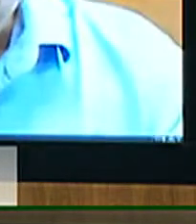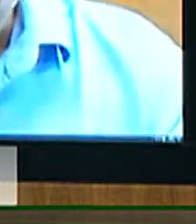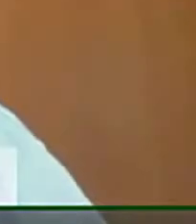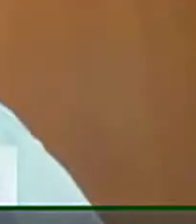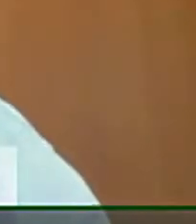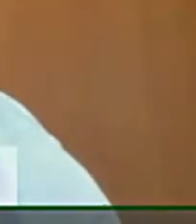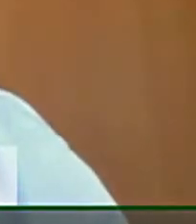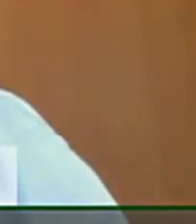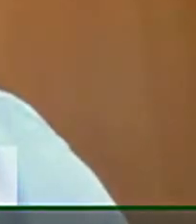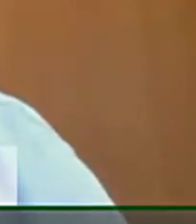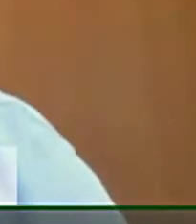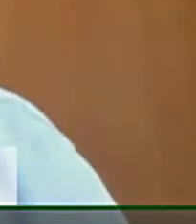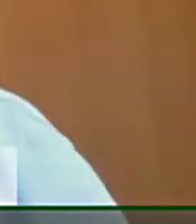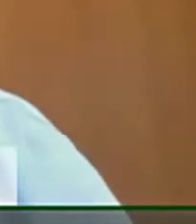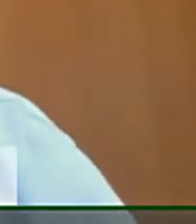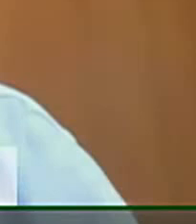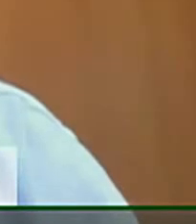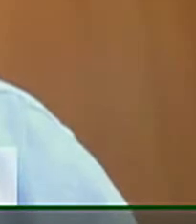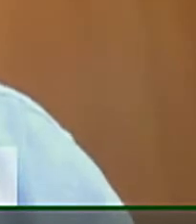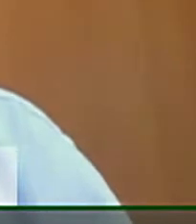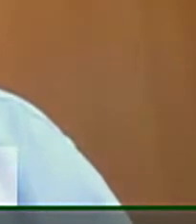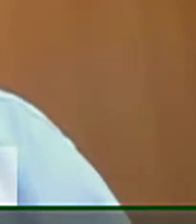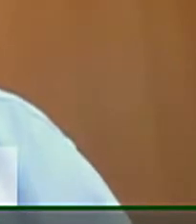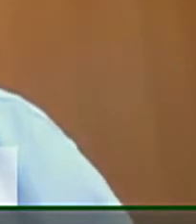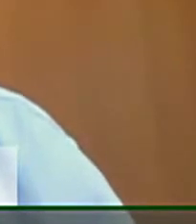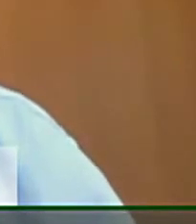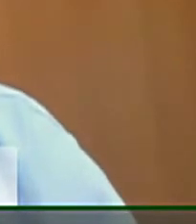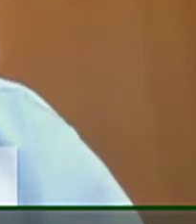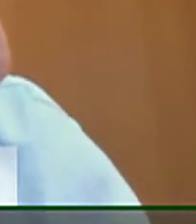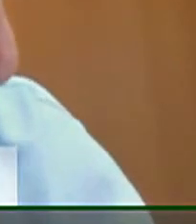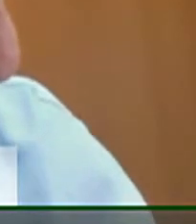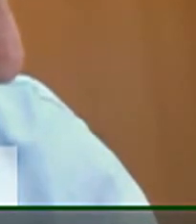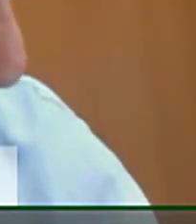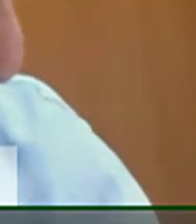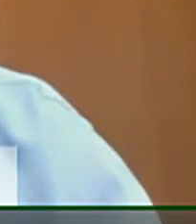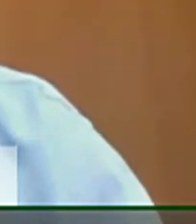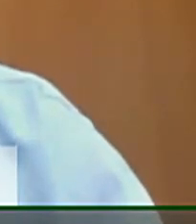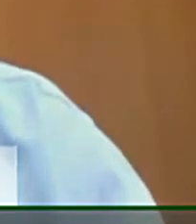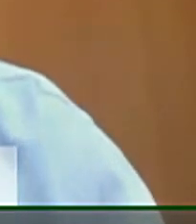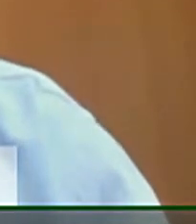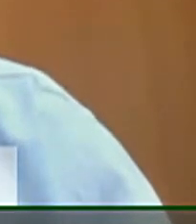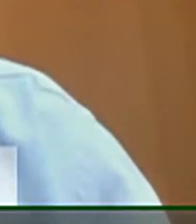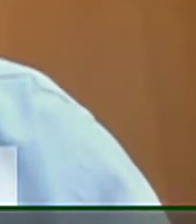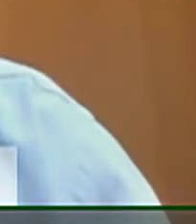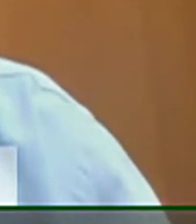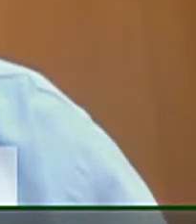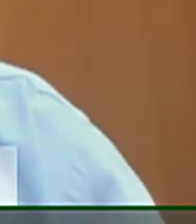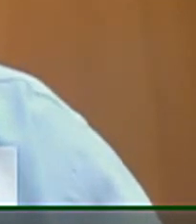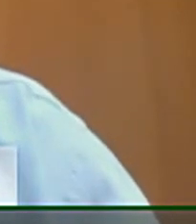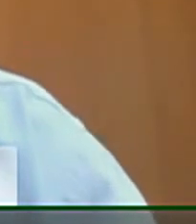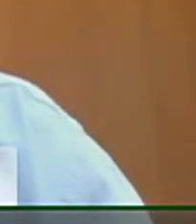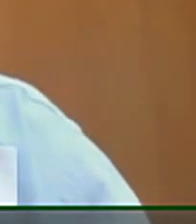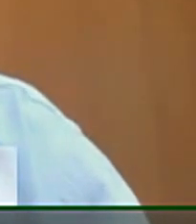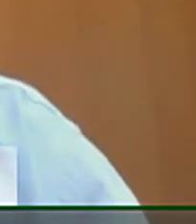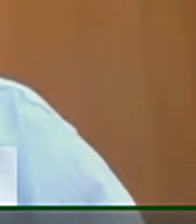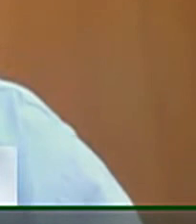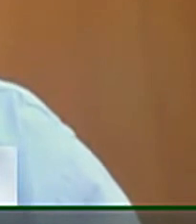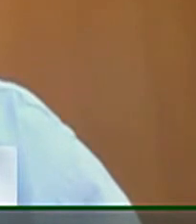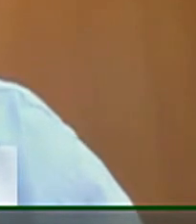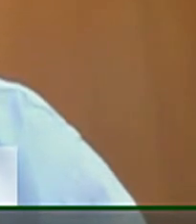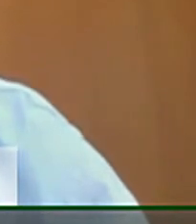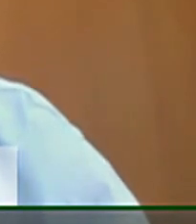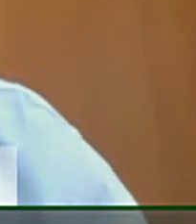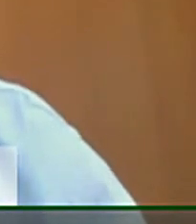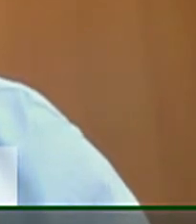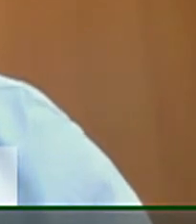deputados, deputadas, eu apenas quero aqui fazer referência à importância da aprovação deste projeto